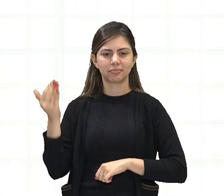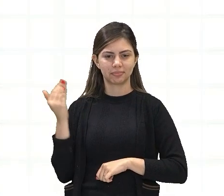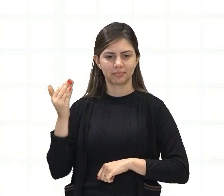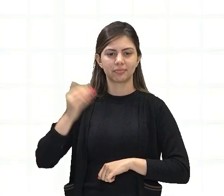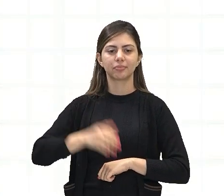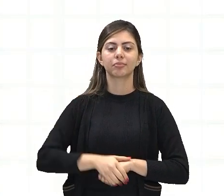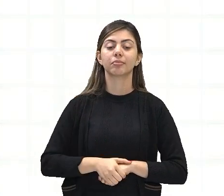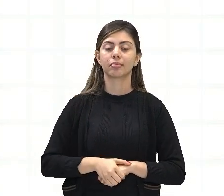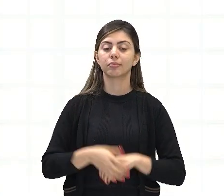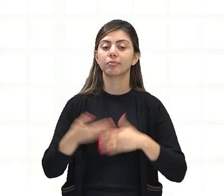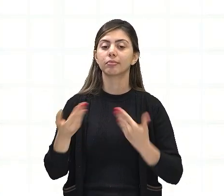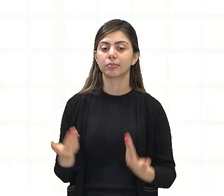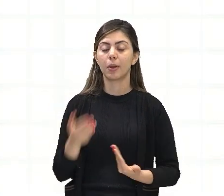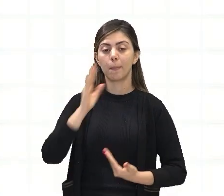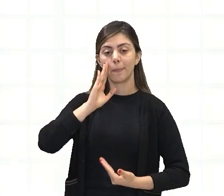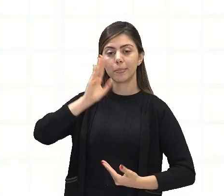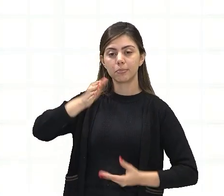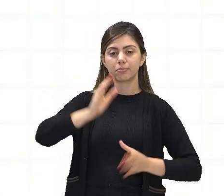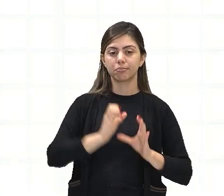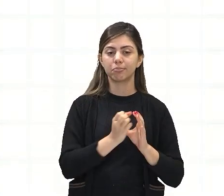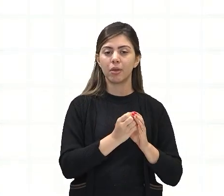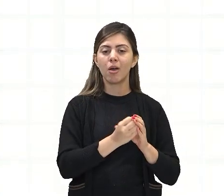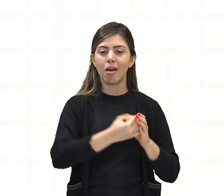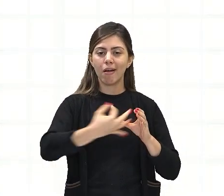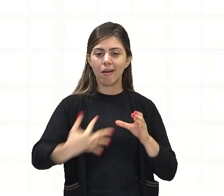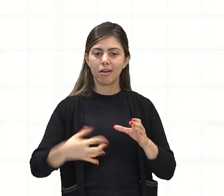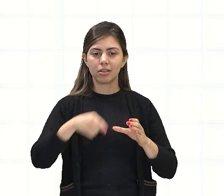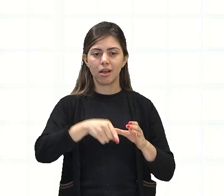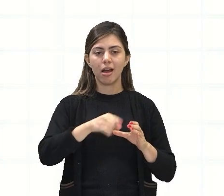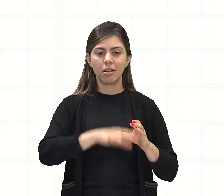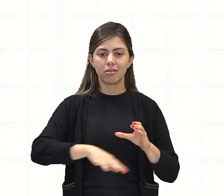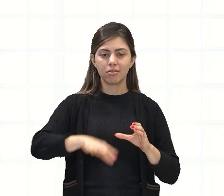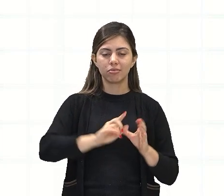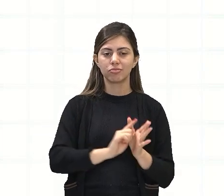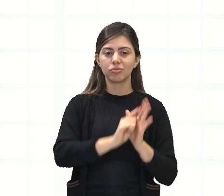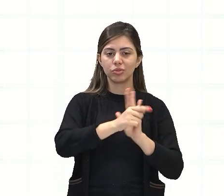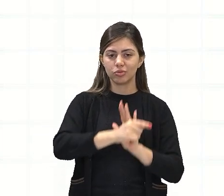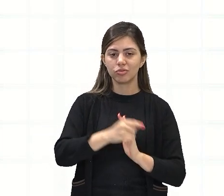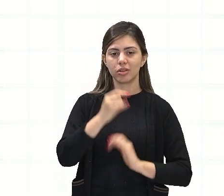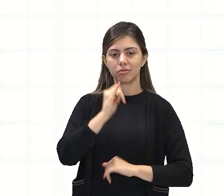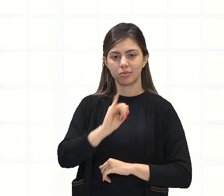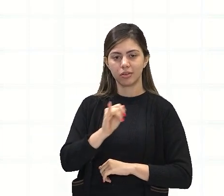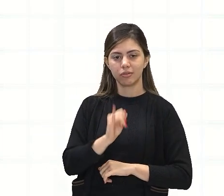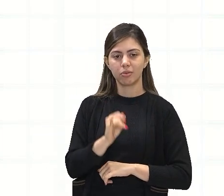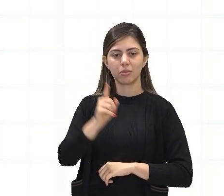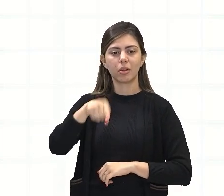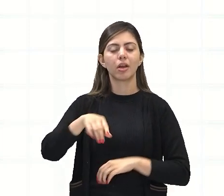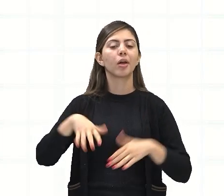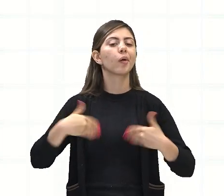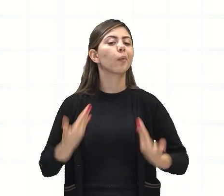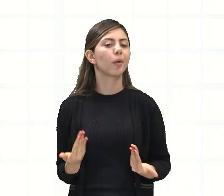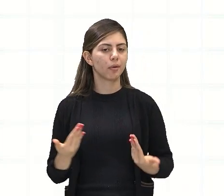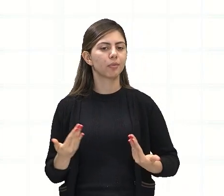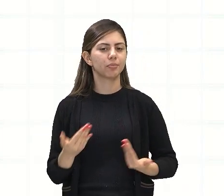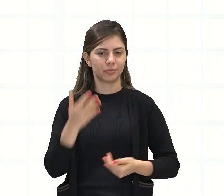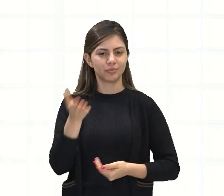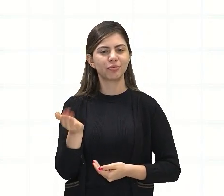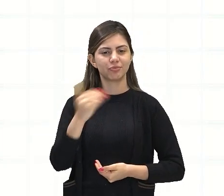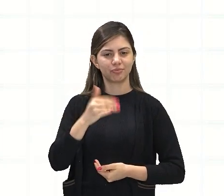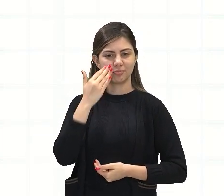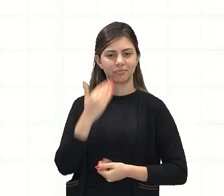Nós temos, então, que as principais características desse gênero textual notícia, desse texto